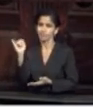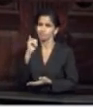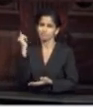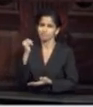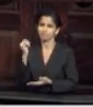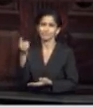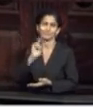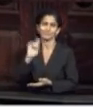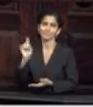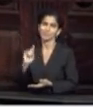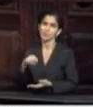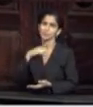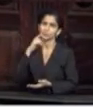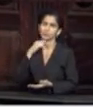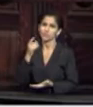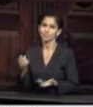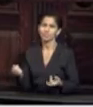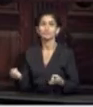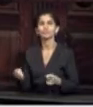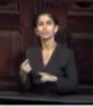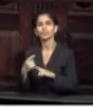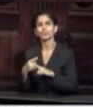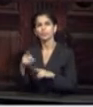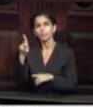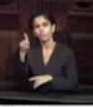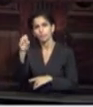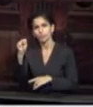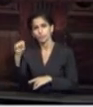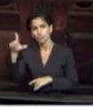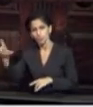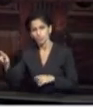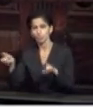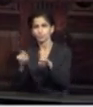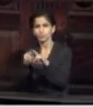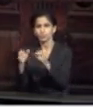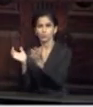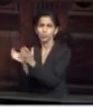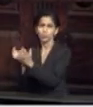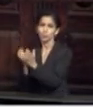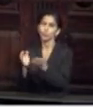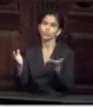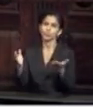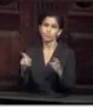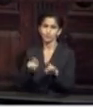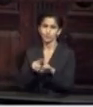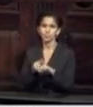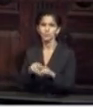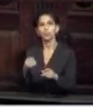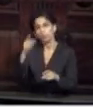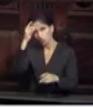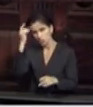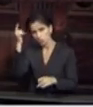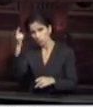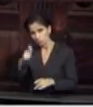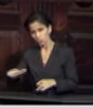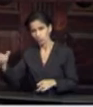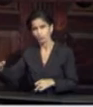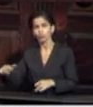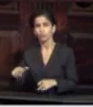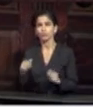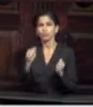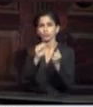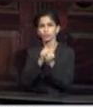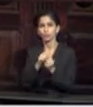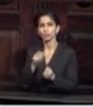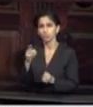muito orgulha não só a bancada do PSOL, mas todos aqueles que defendem os direitos humanos e que defendem